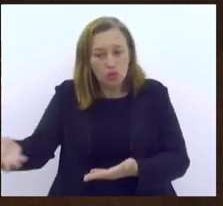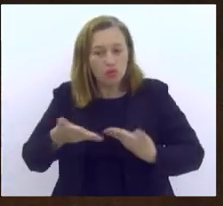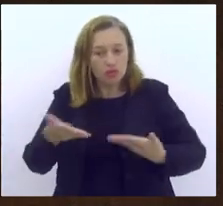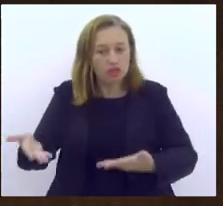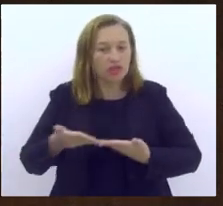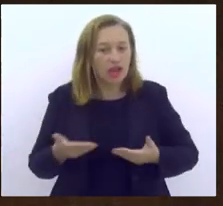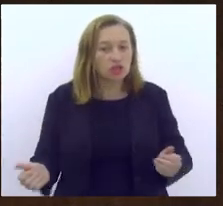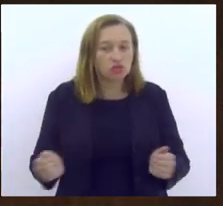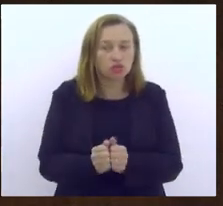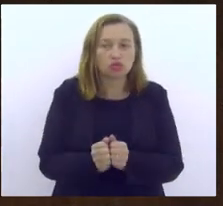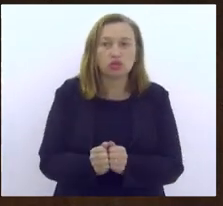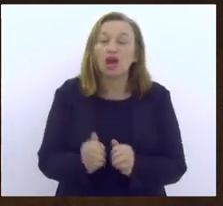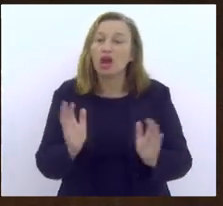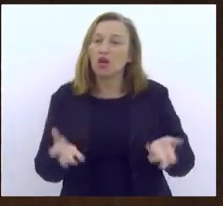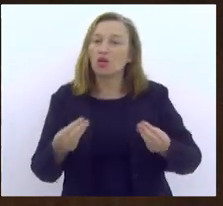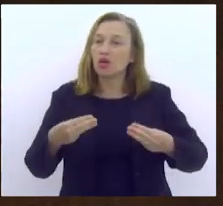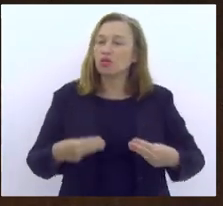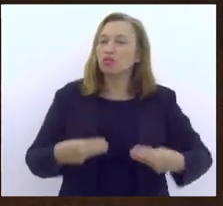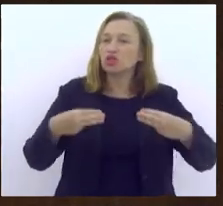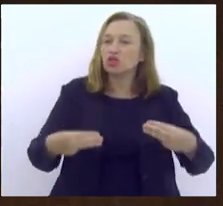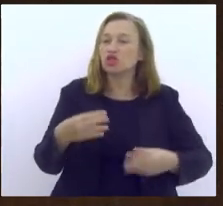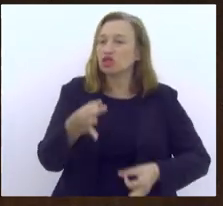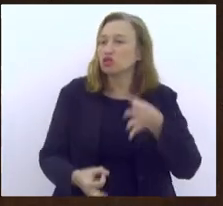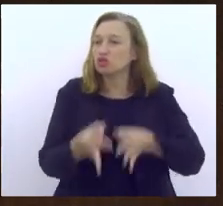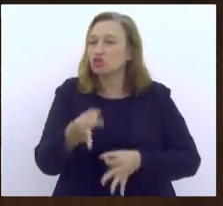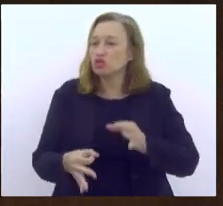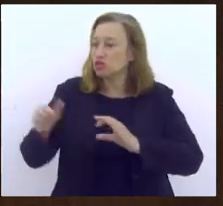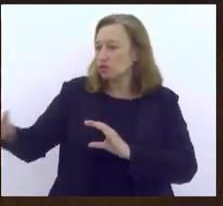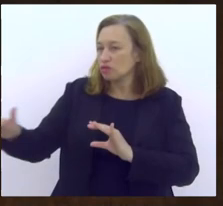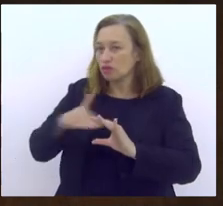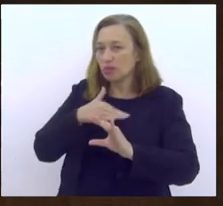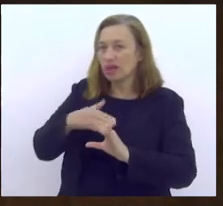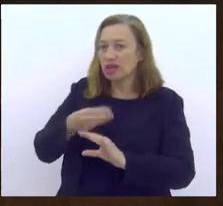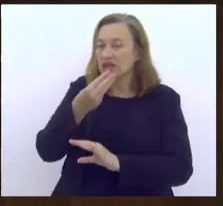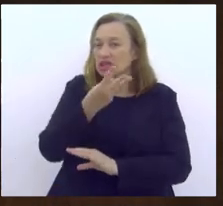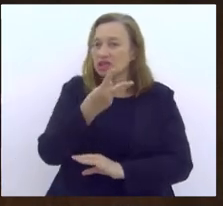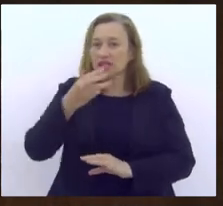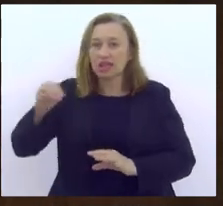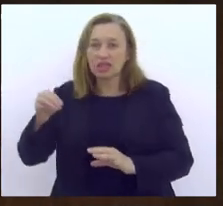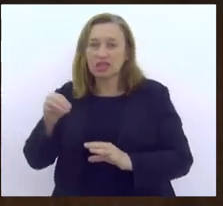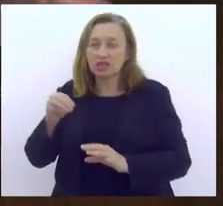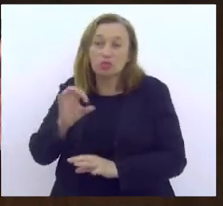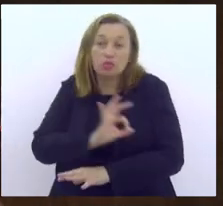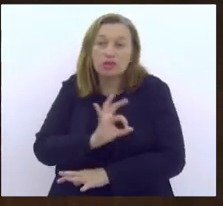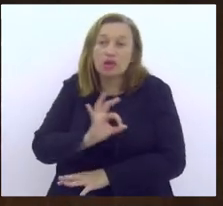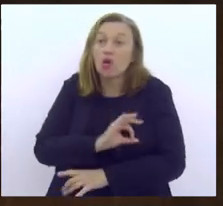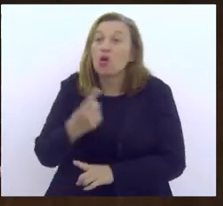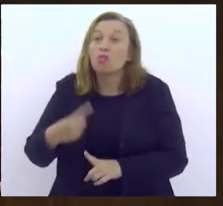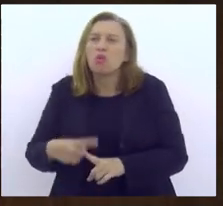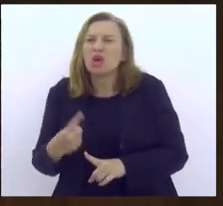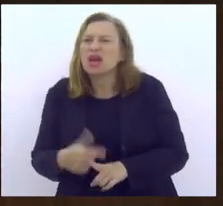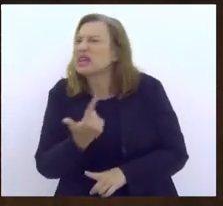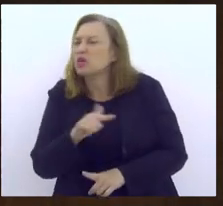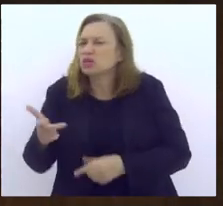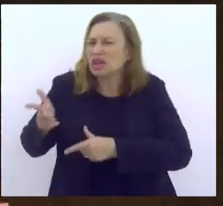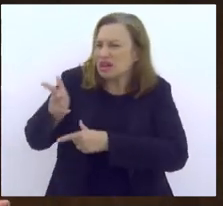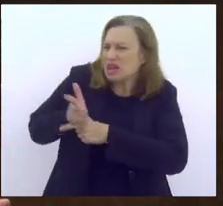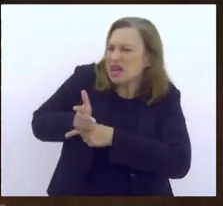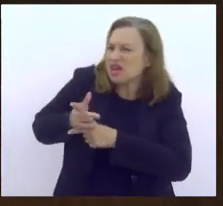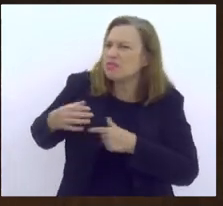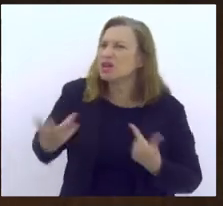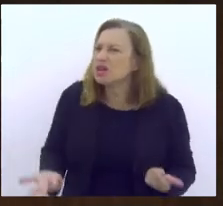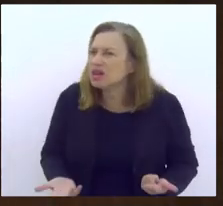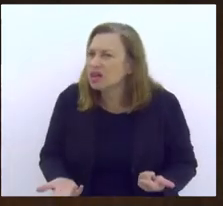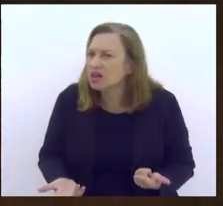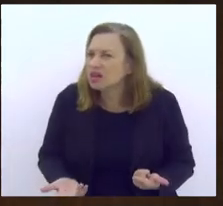Agora mesmo, o ministro da Justiça deixou de mandar para cá 300 policiais porque não tem câmera.